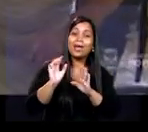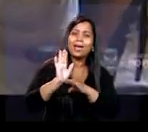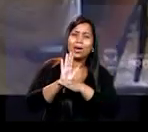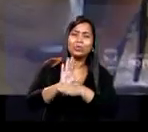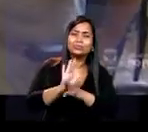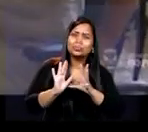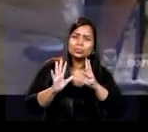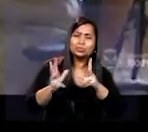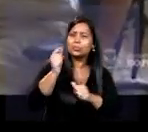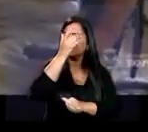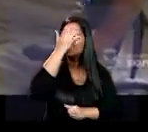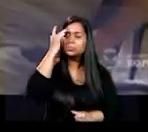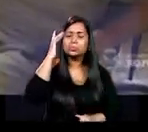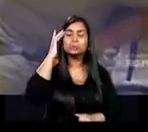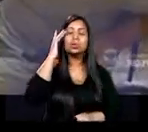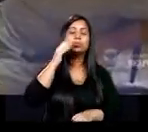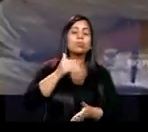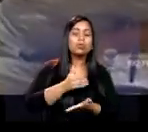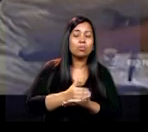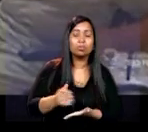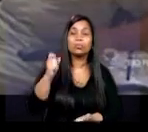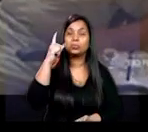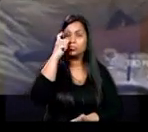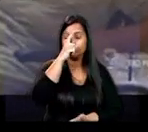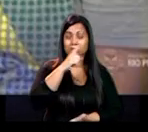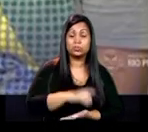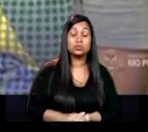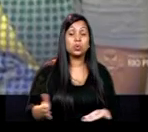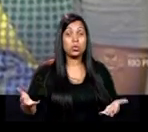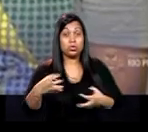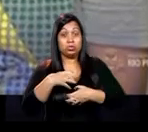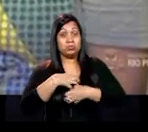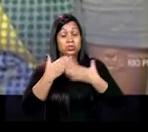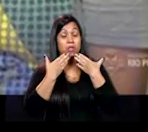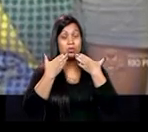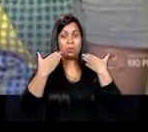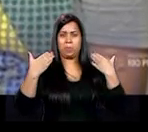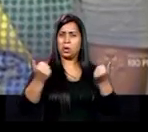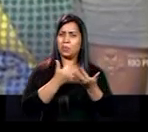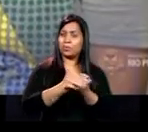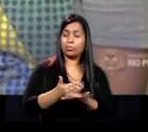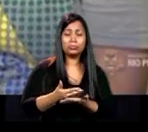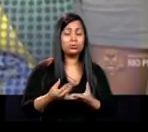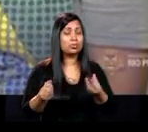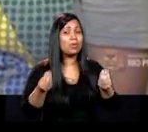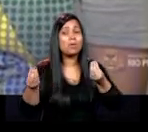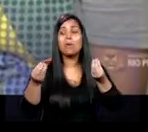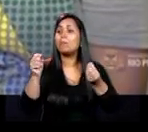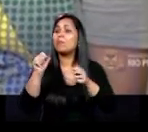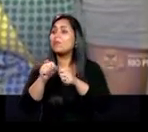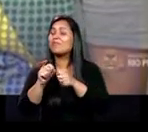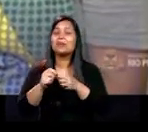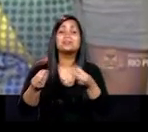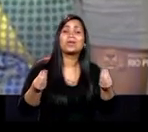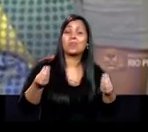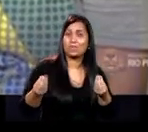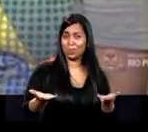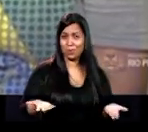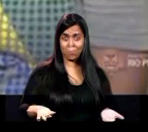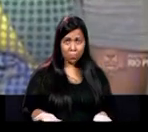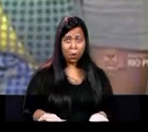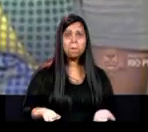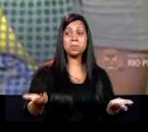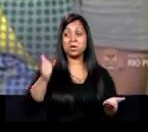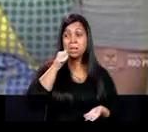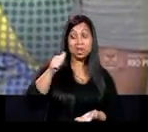essa assistência inicial na fase mais aguda do problema. Hoje eu me sinto melhor. No início eu não sabia o que eu iria fazer. Se